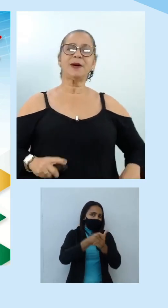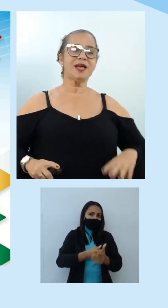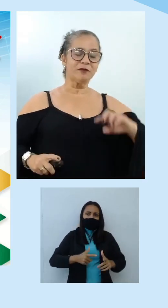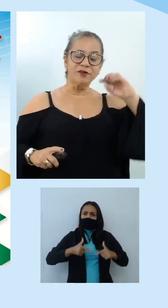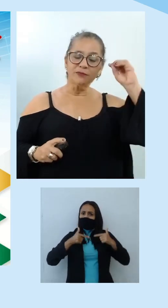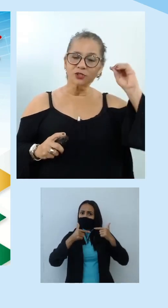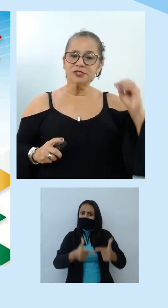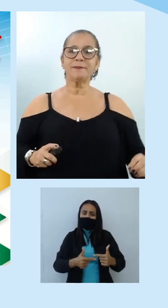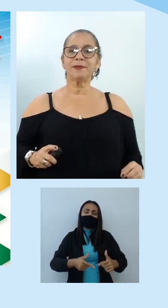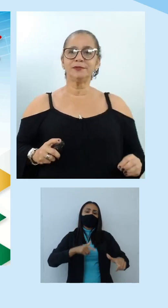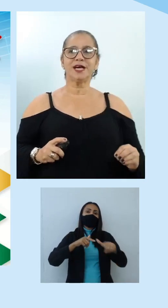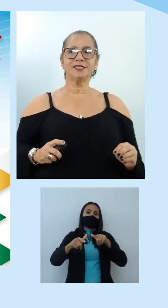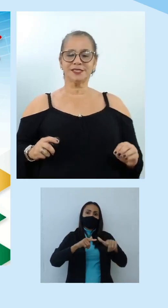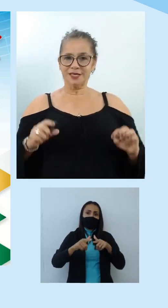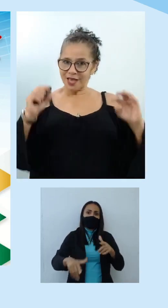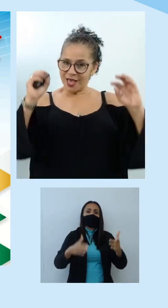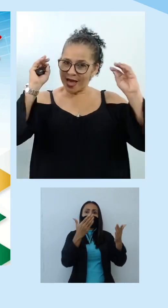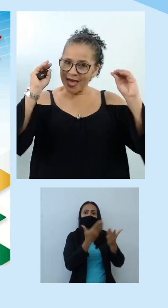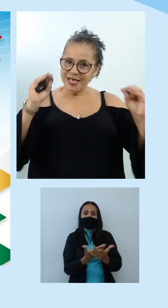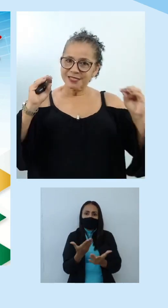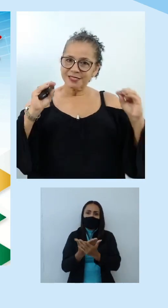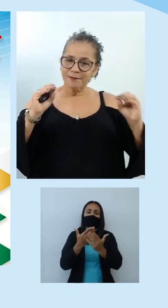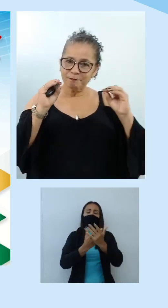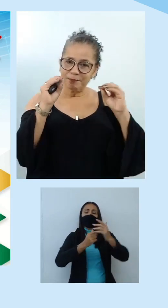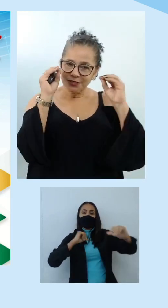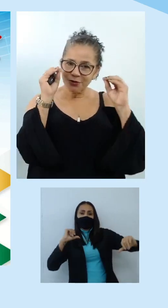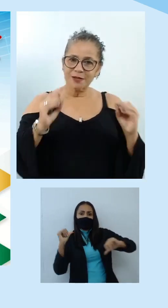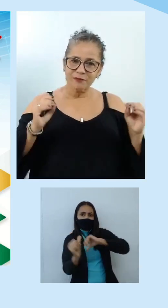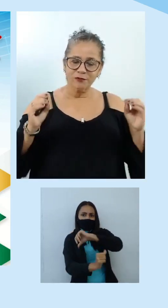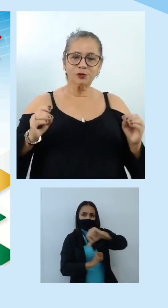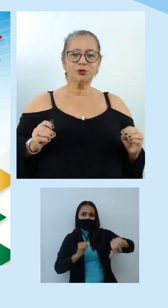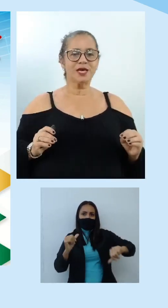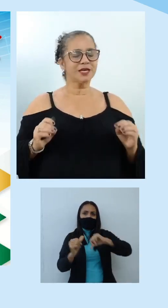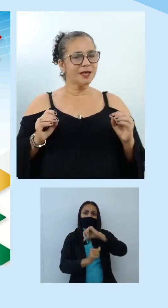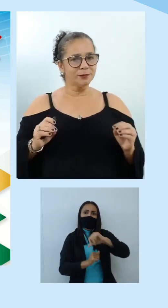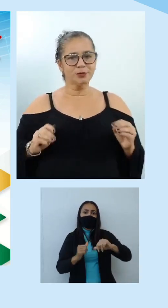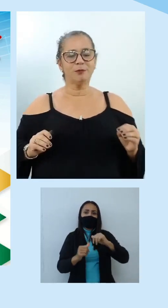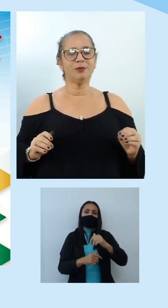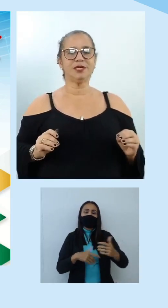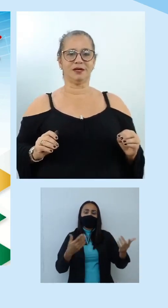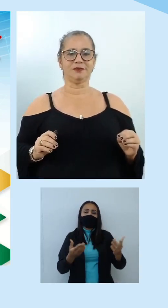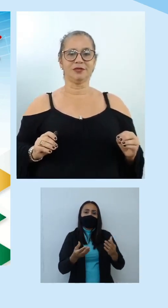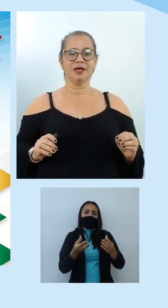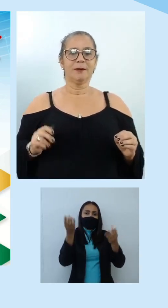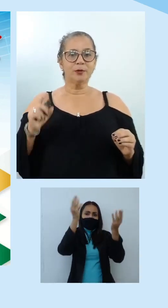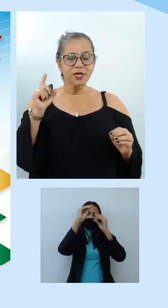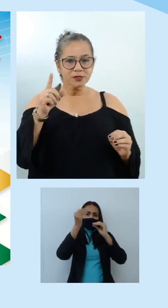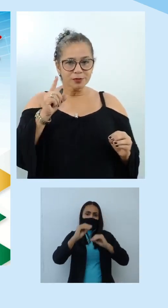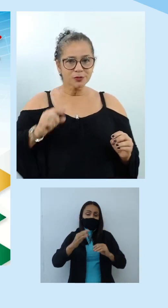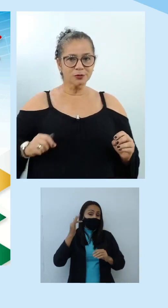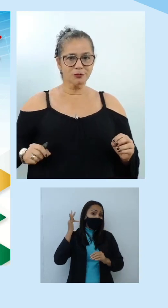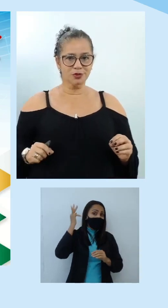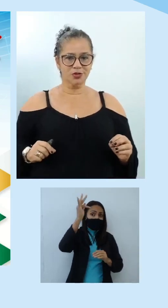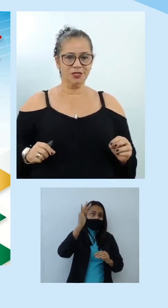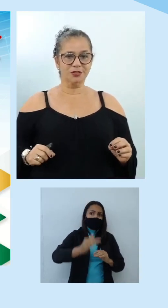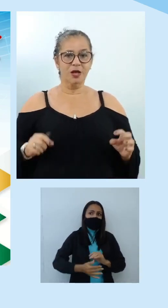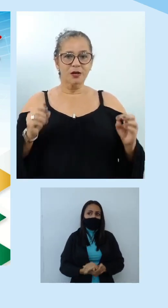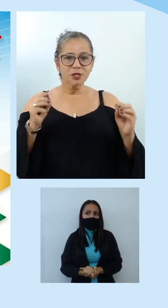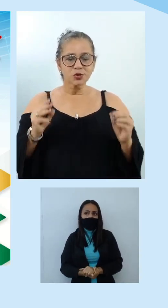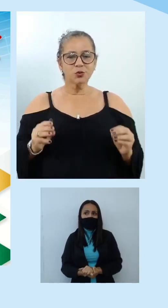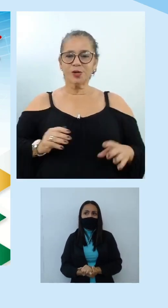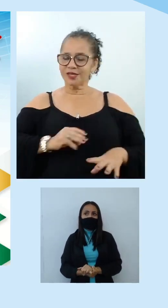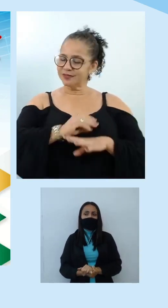Vamos trabalhar, vamos estudar para mudar esse panorama futuro aí, que não é muito bom, não. Por isso, meus cotocos de